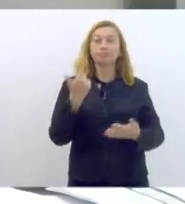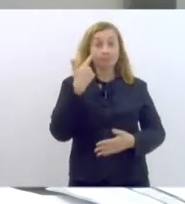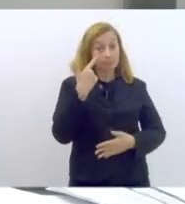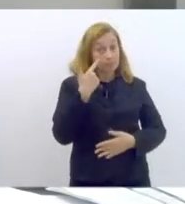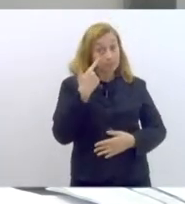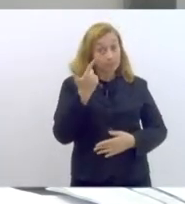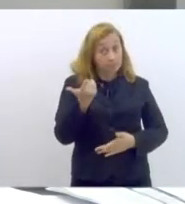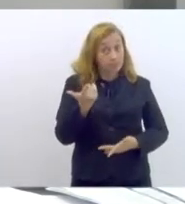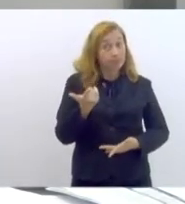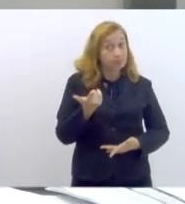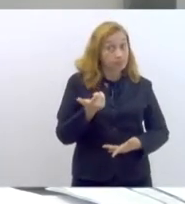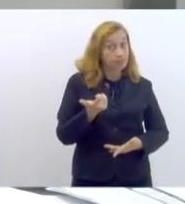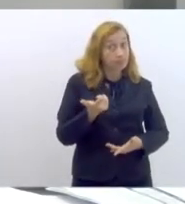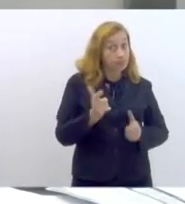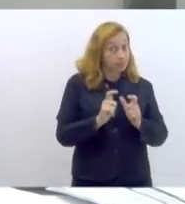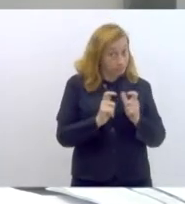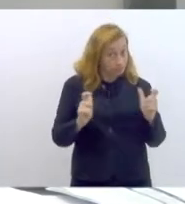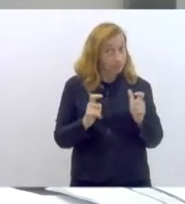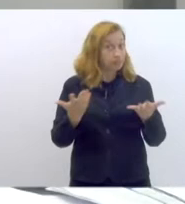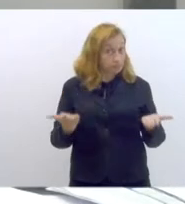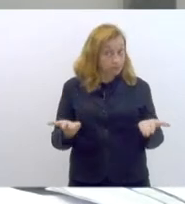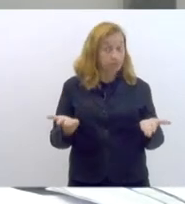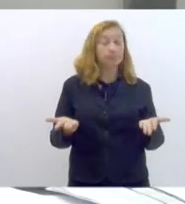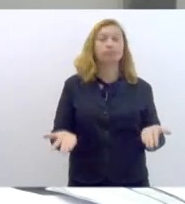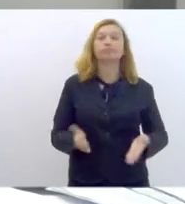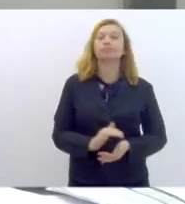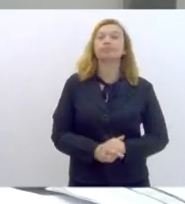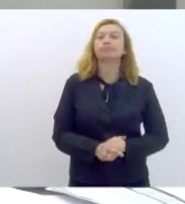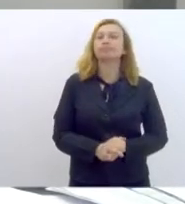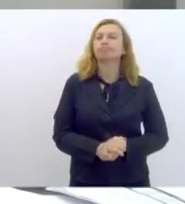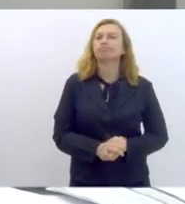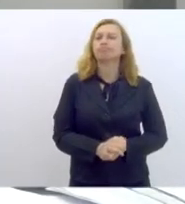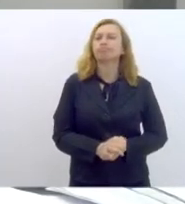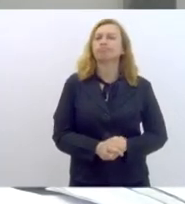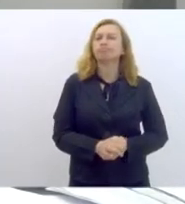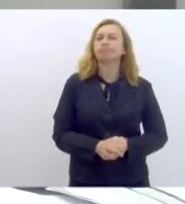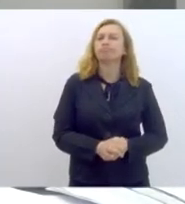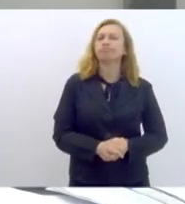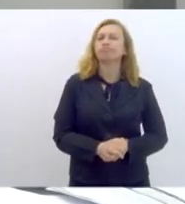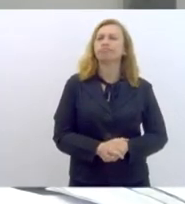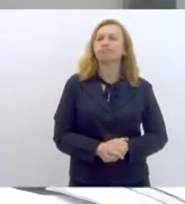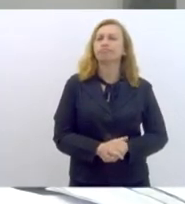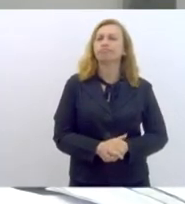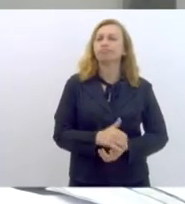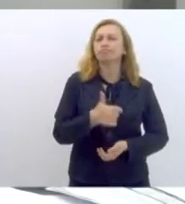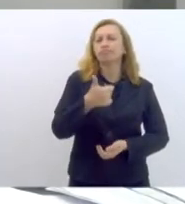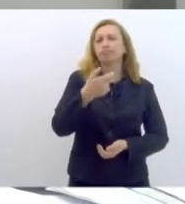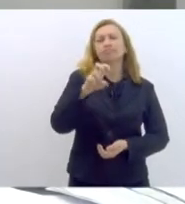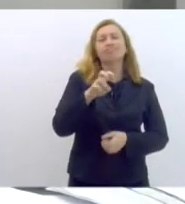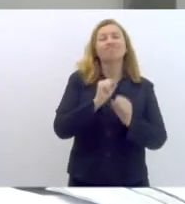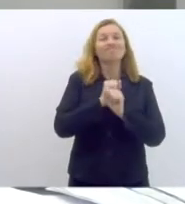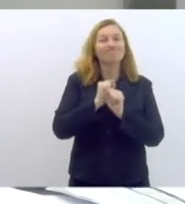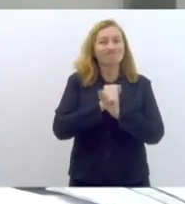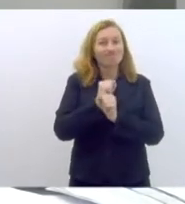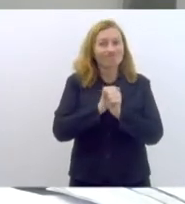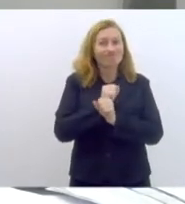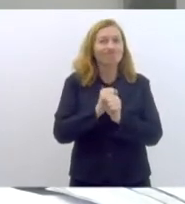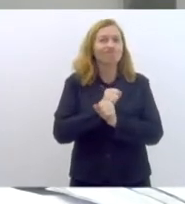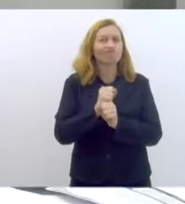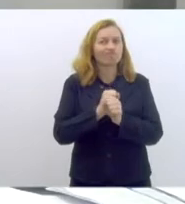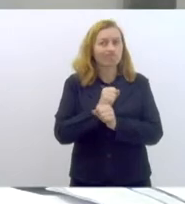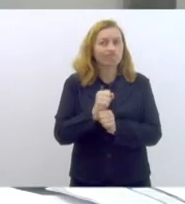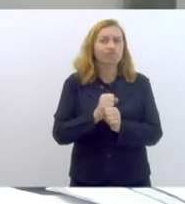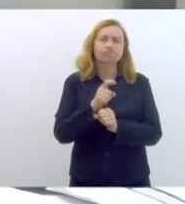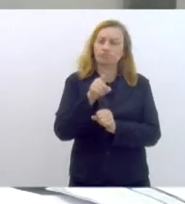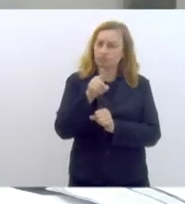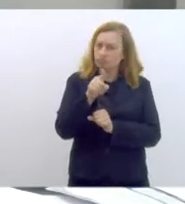a pancada que é, né? Em apenas 13, 15 anos,